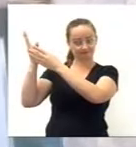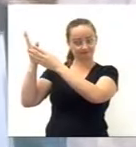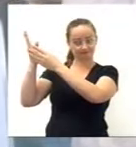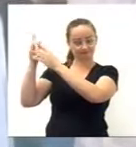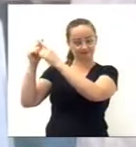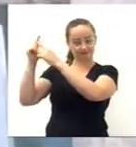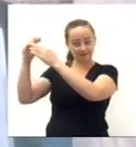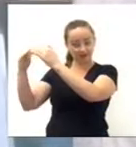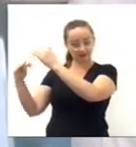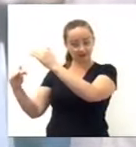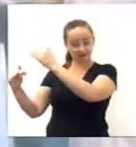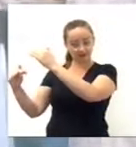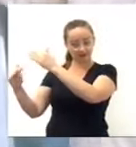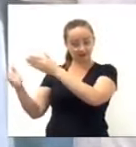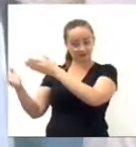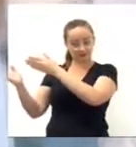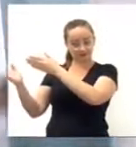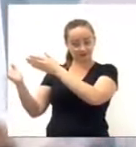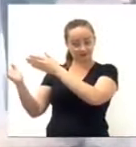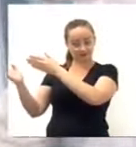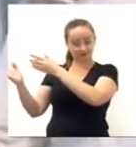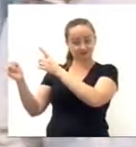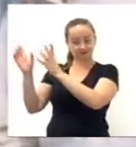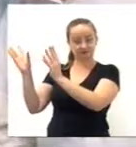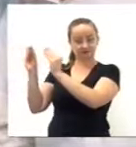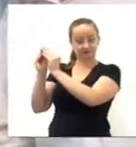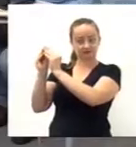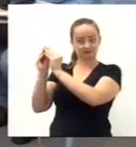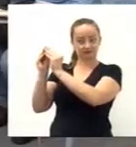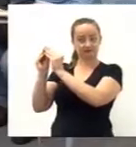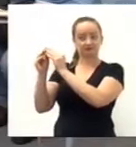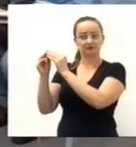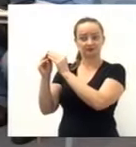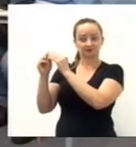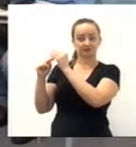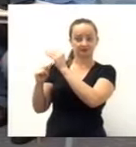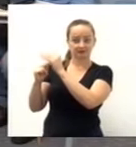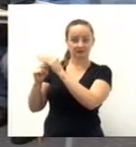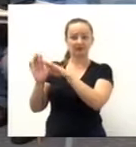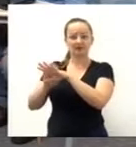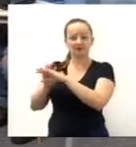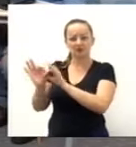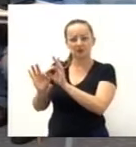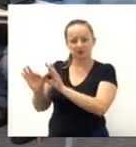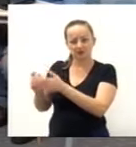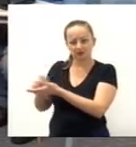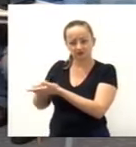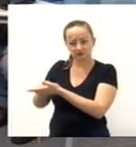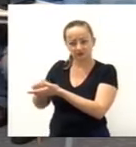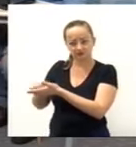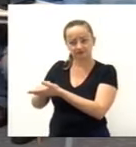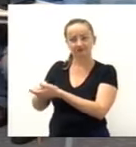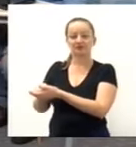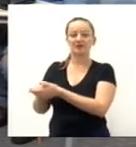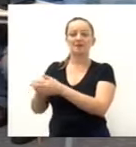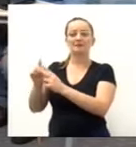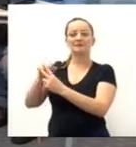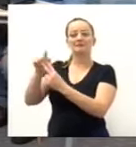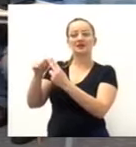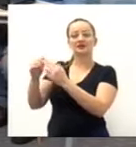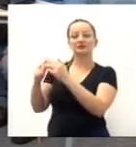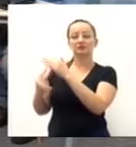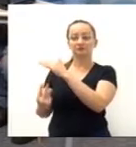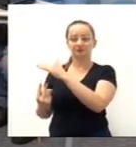mais 1/4. Então, é π mais π sobre 2. Vamos fazer aqui um rascunhinho. Π mais π sobre